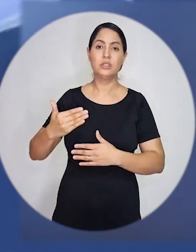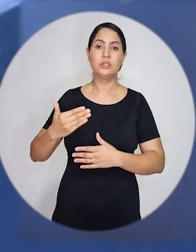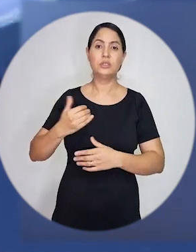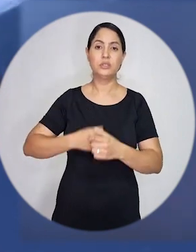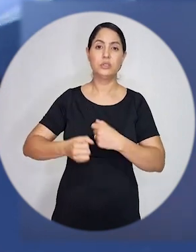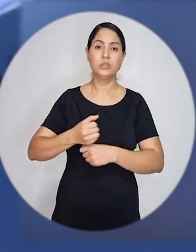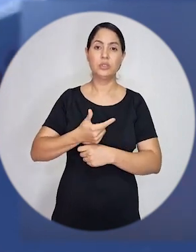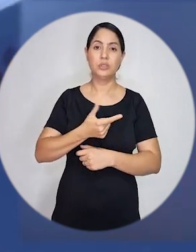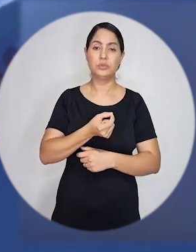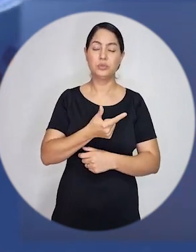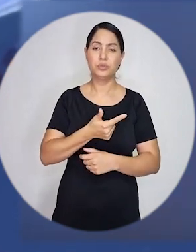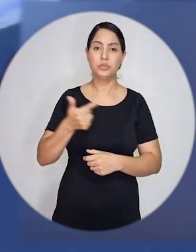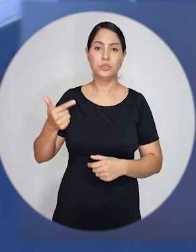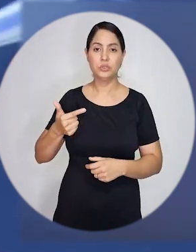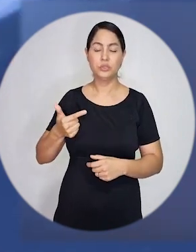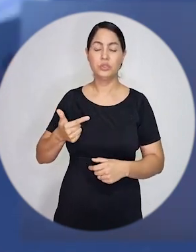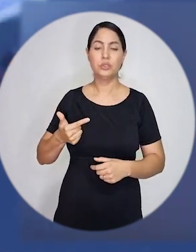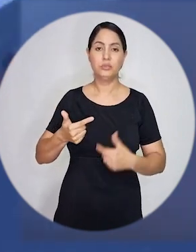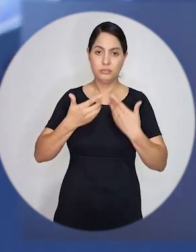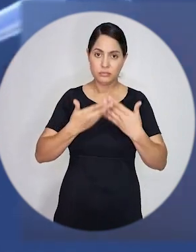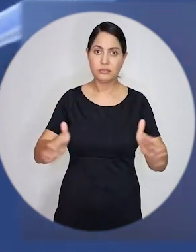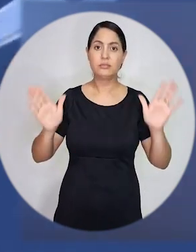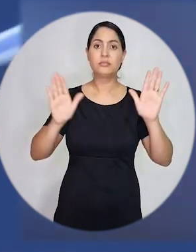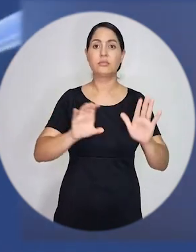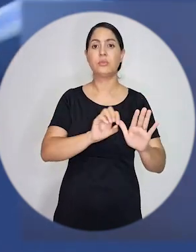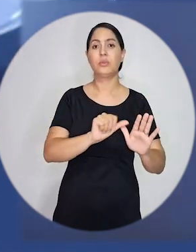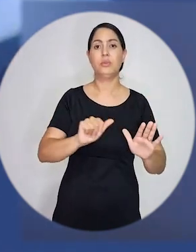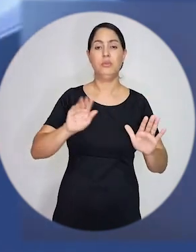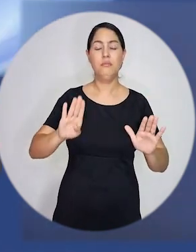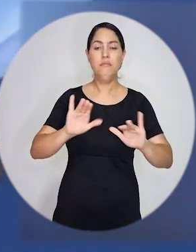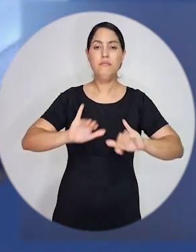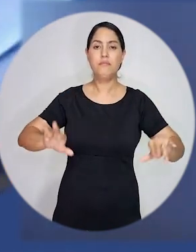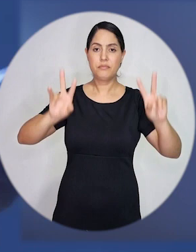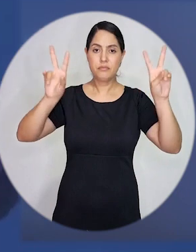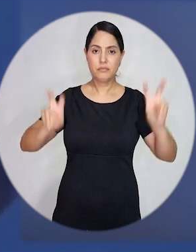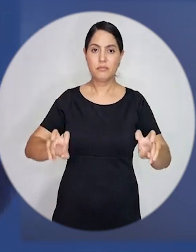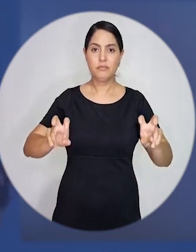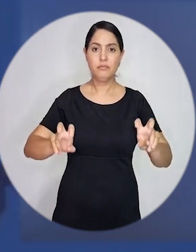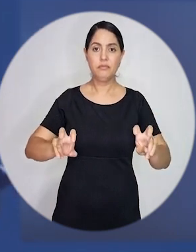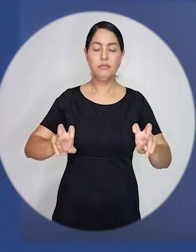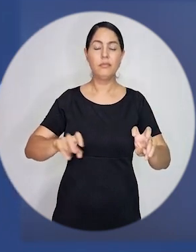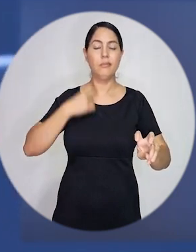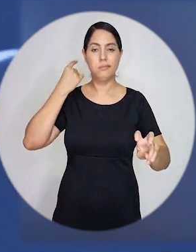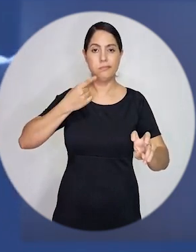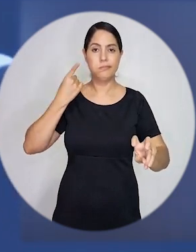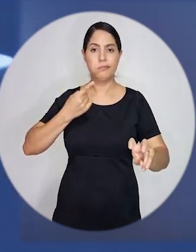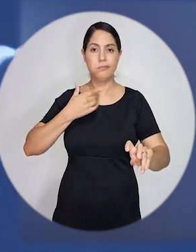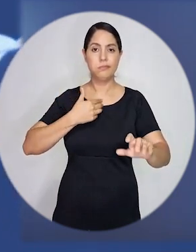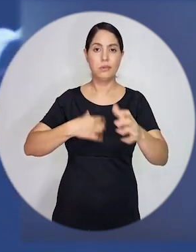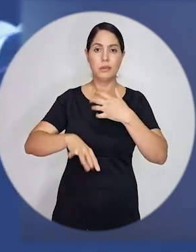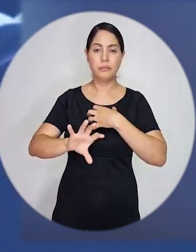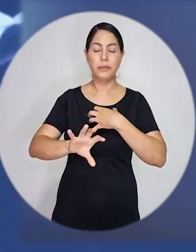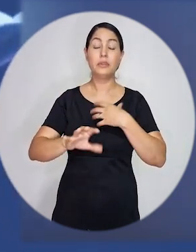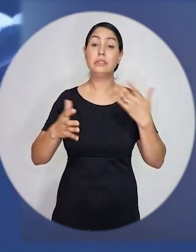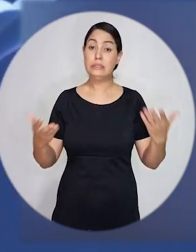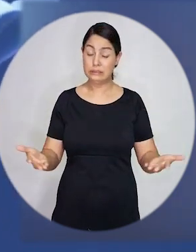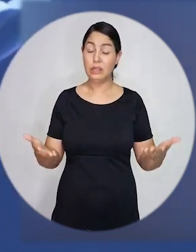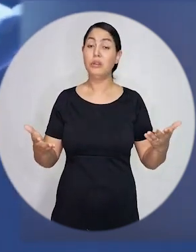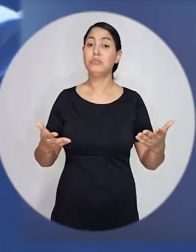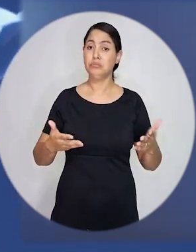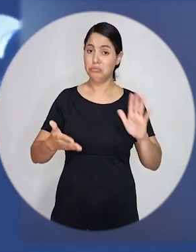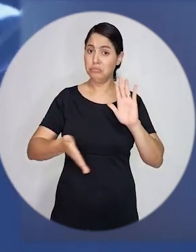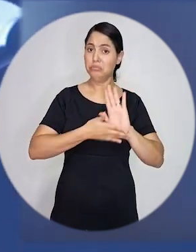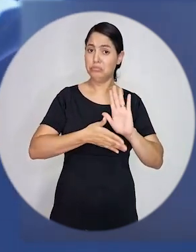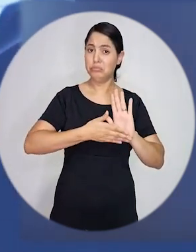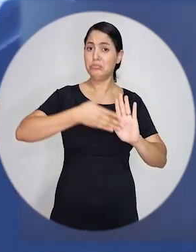OAB de Portas Abertas, foi empossada, anunciando que seria uma gestão da advocacia para a advocacia.